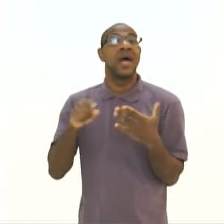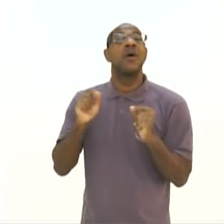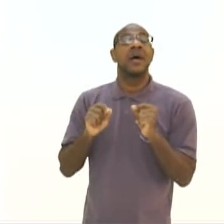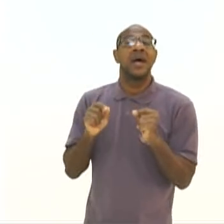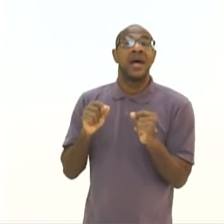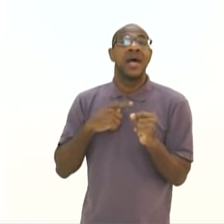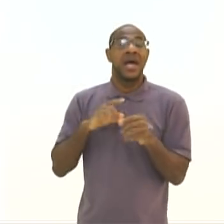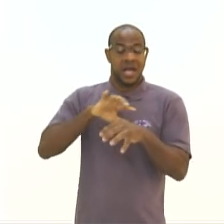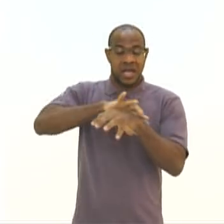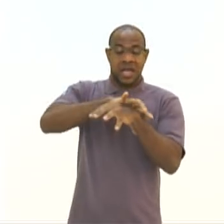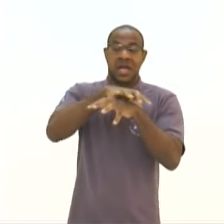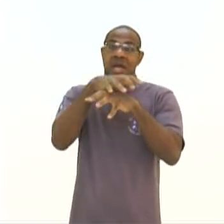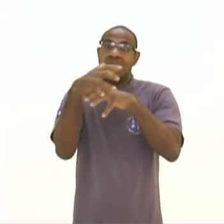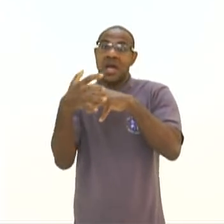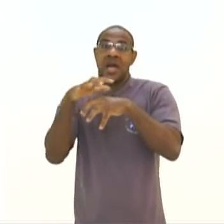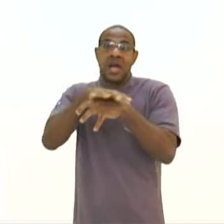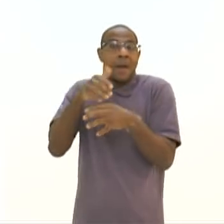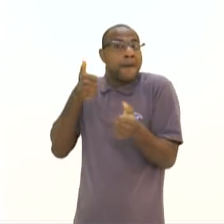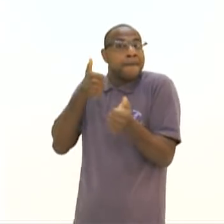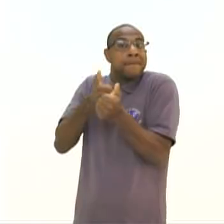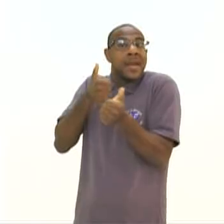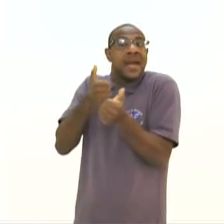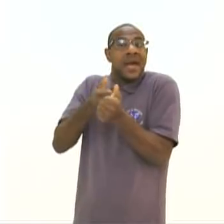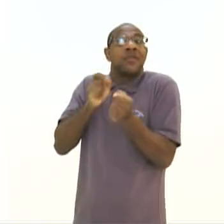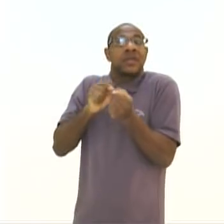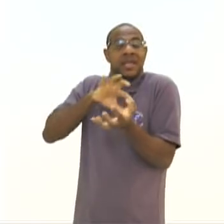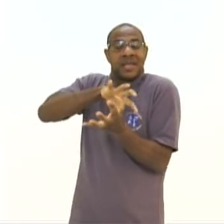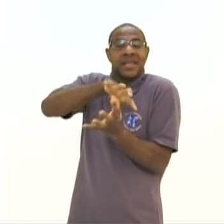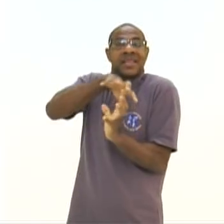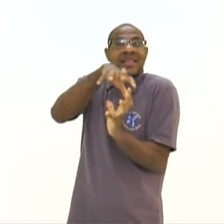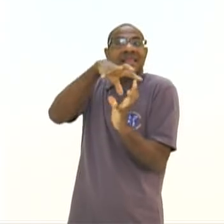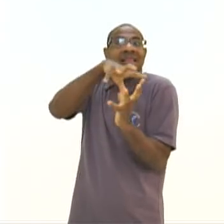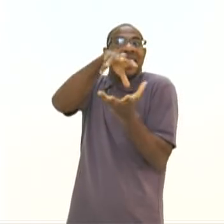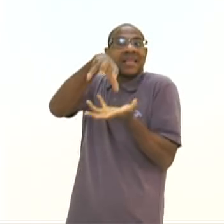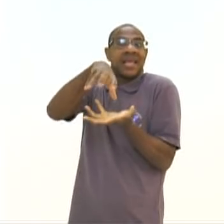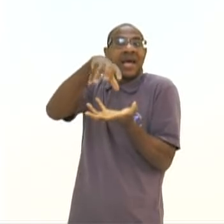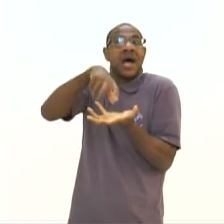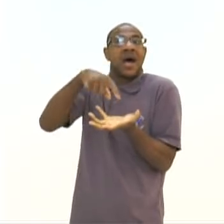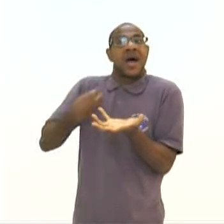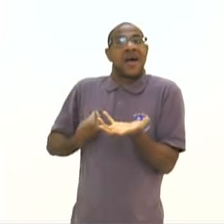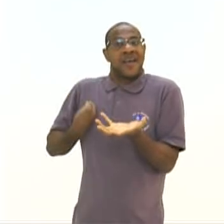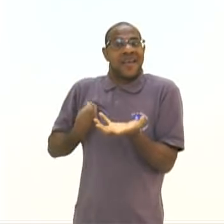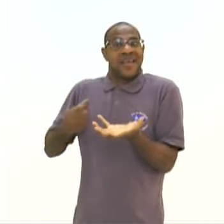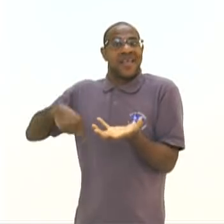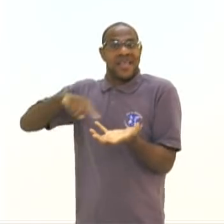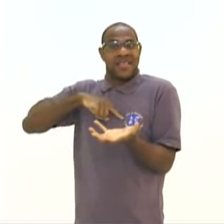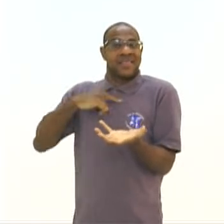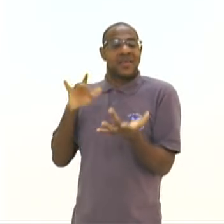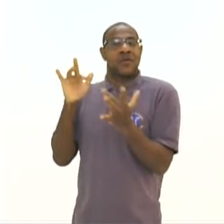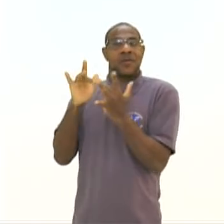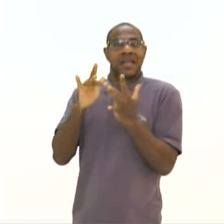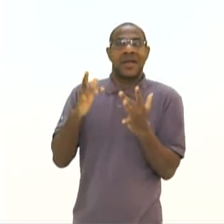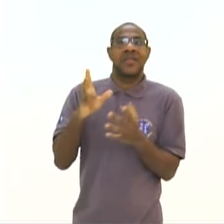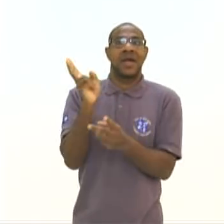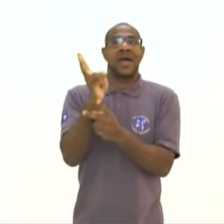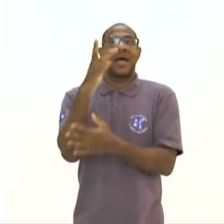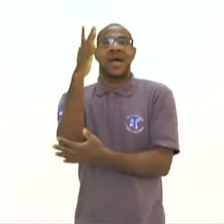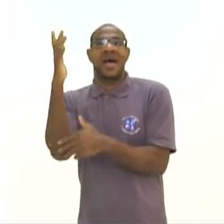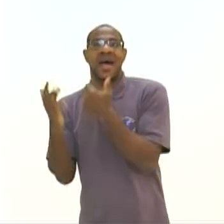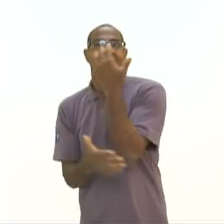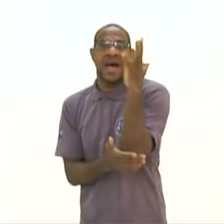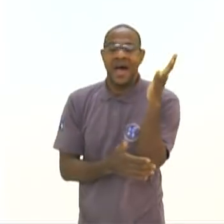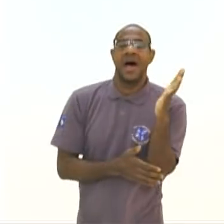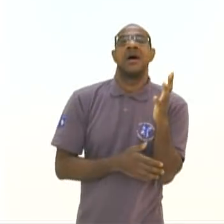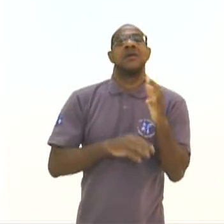parte da atmosfera mais próxima da superfície terrestre, onde nós vivemos. Então está em contato com as árvores, com os